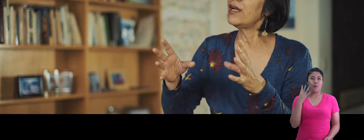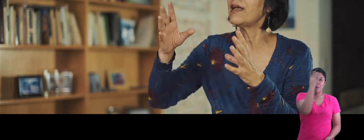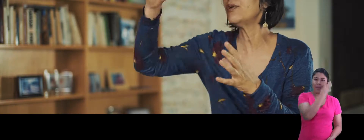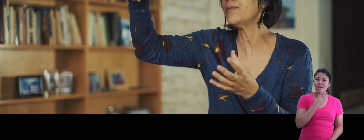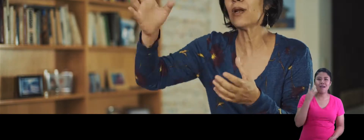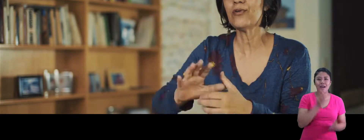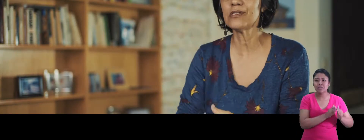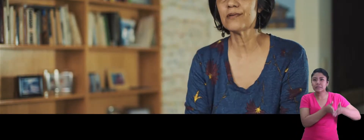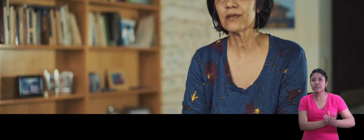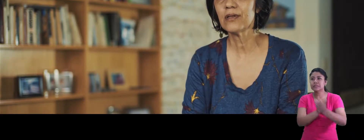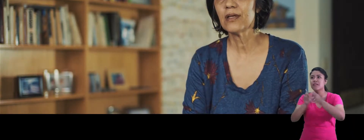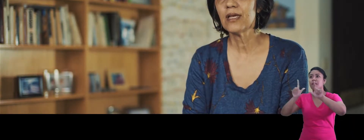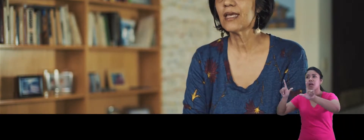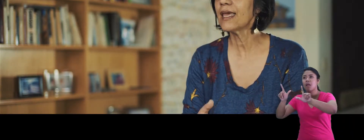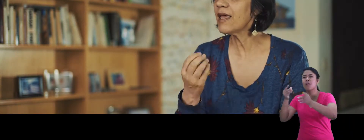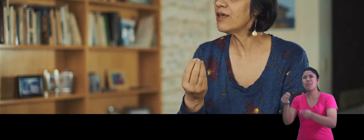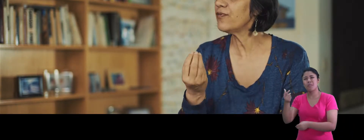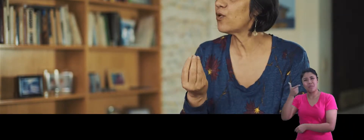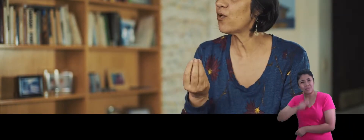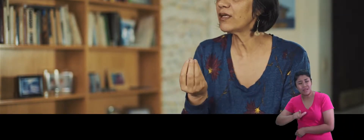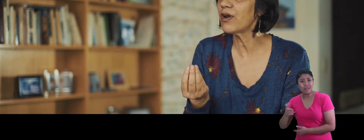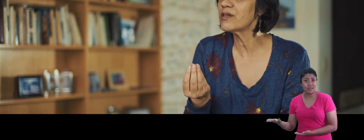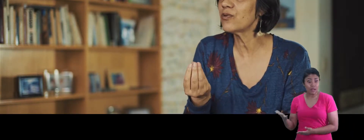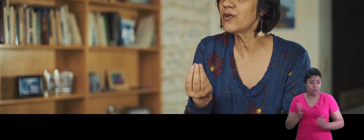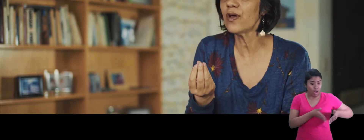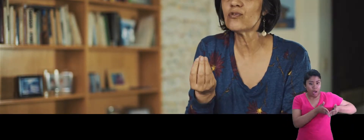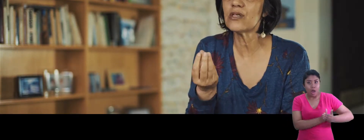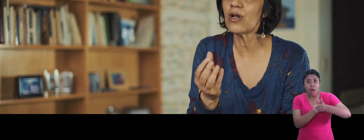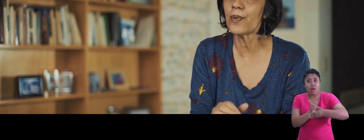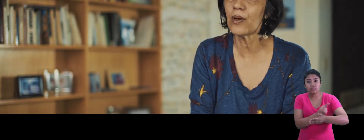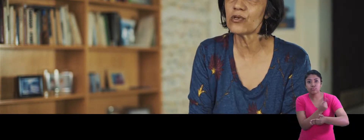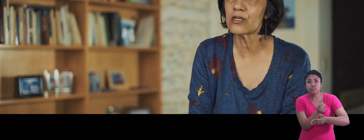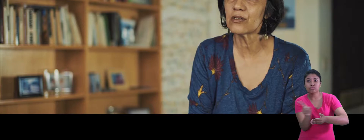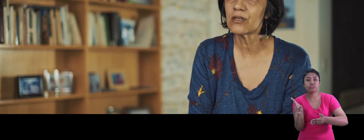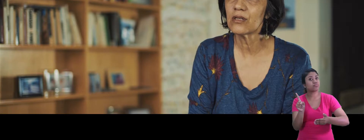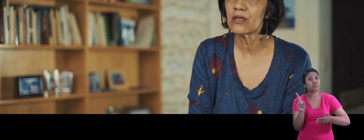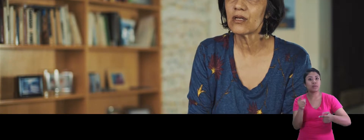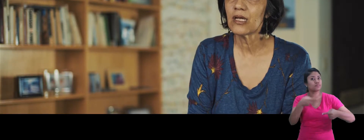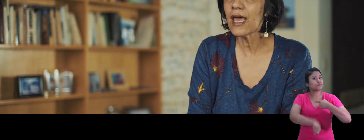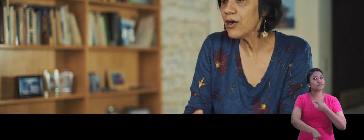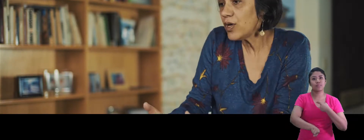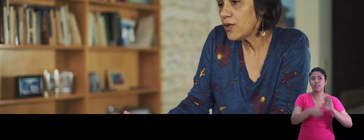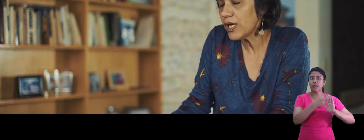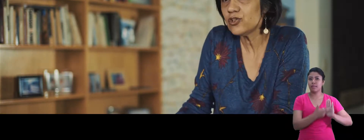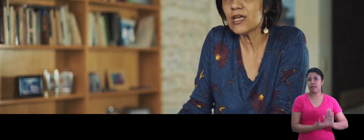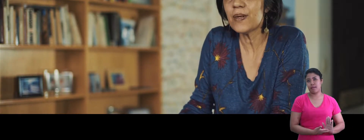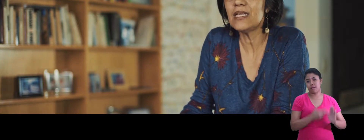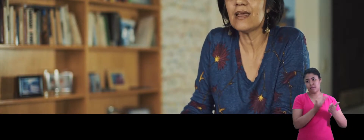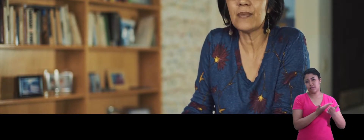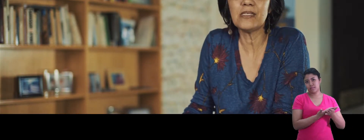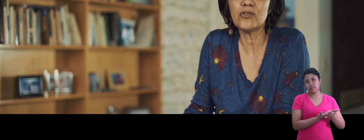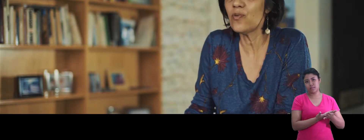aí agora ele está olhando para a lousa. Quem que ficou 4 horas no rio vai conseguir olhar para uma lousa? Era no rio que ele tinha